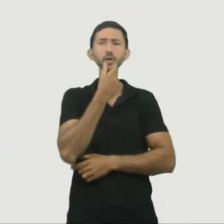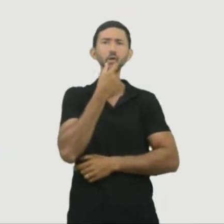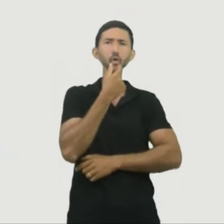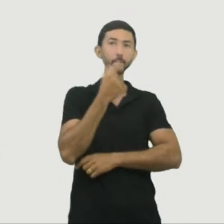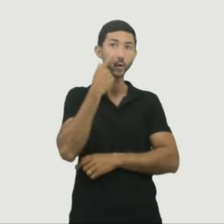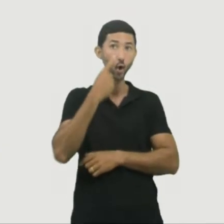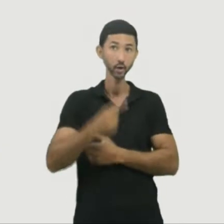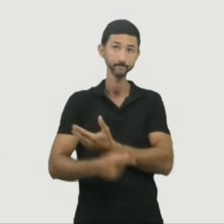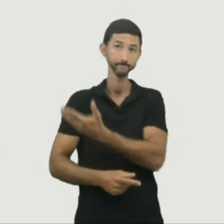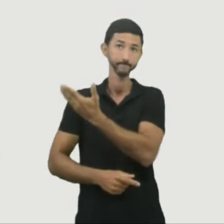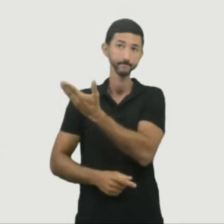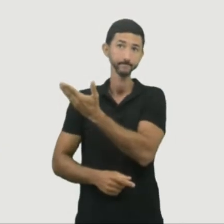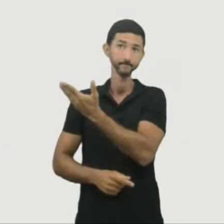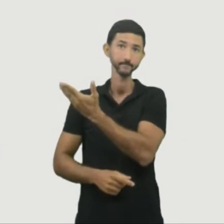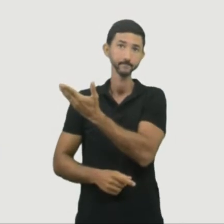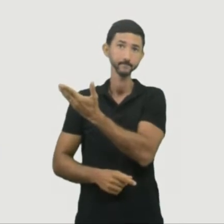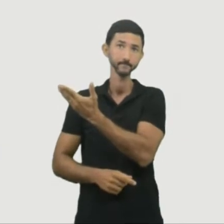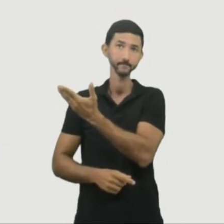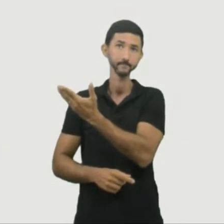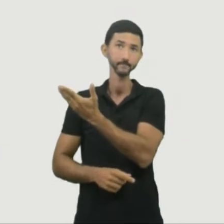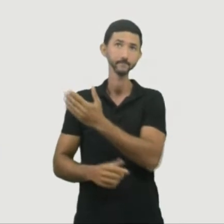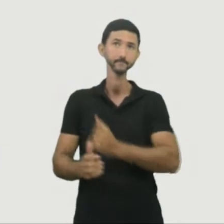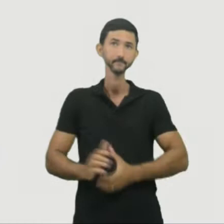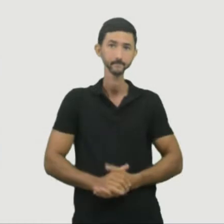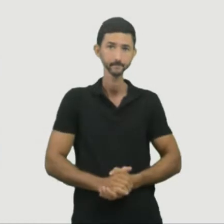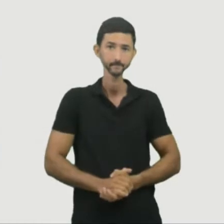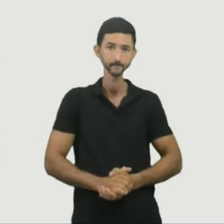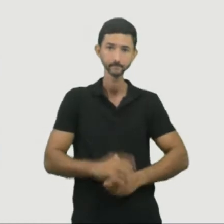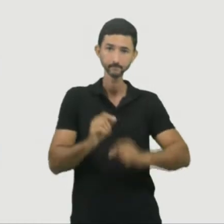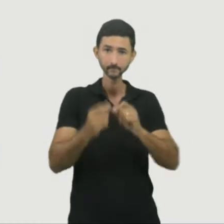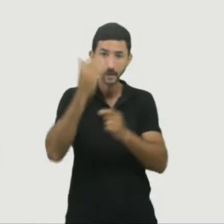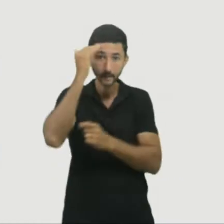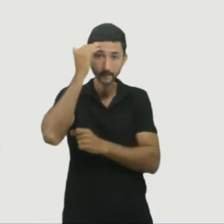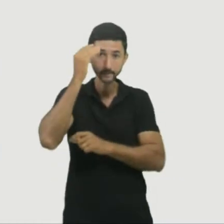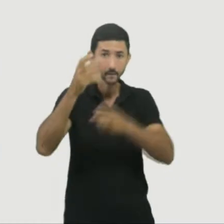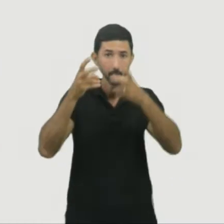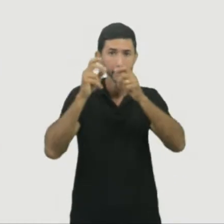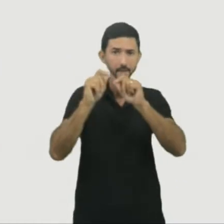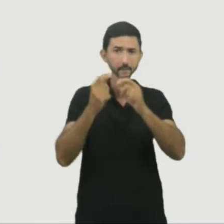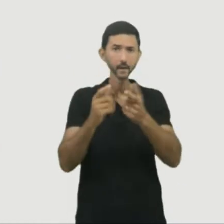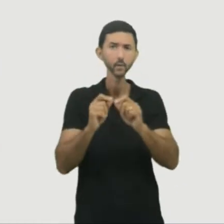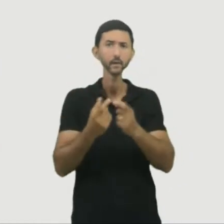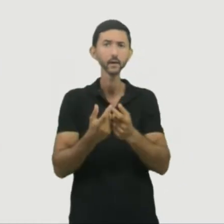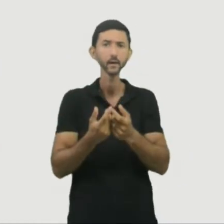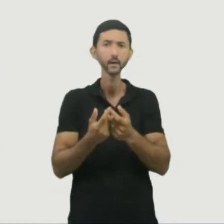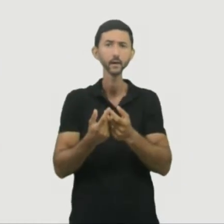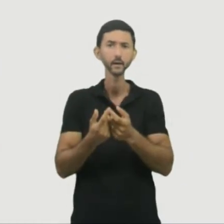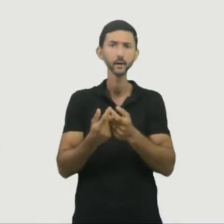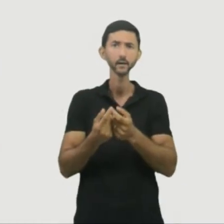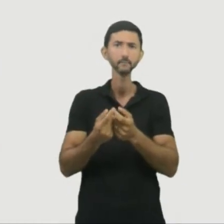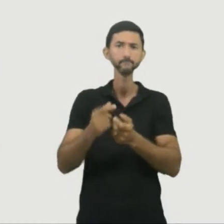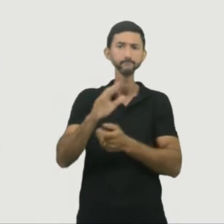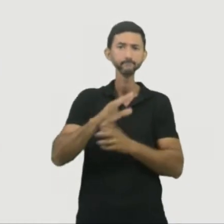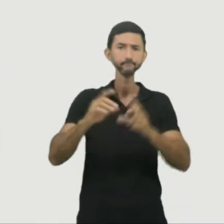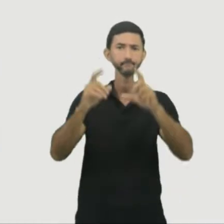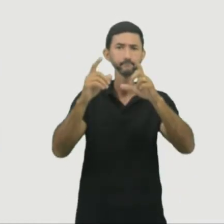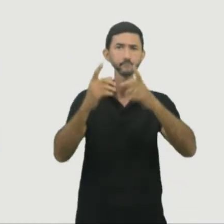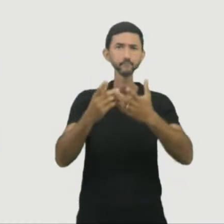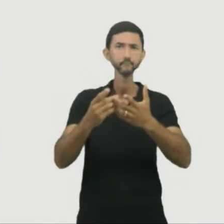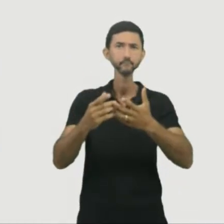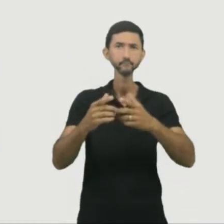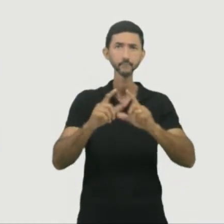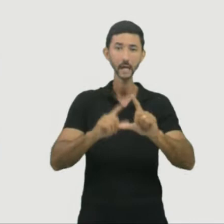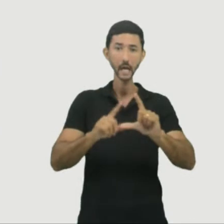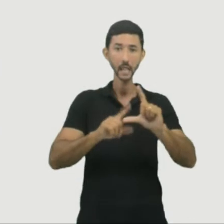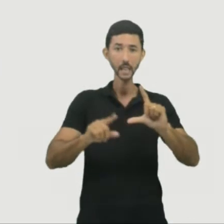Unidos. Olhem para essa imagem. O que eu queria que vocês percebessem é, na